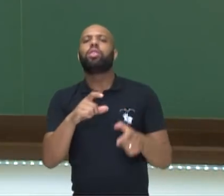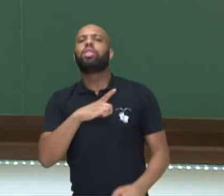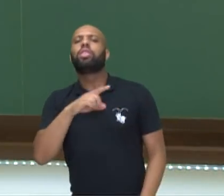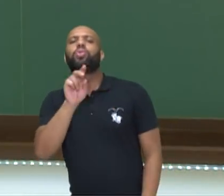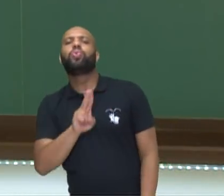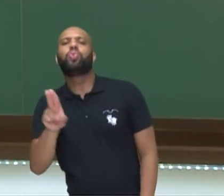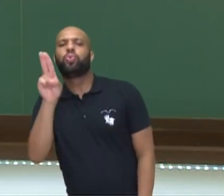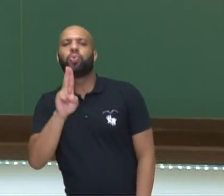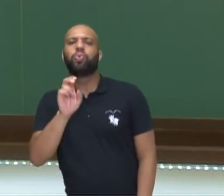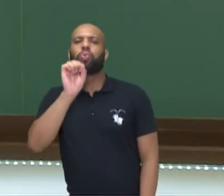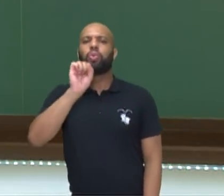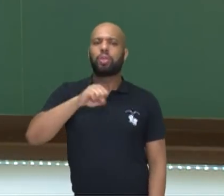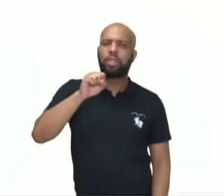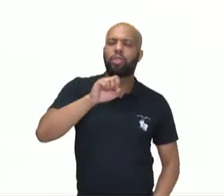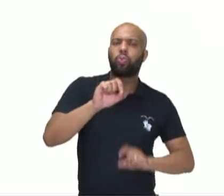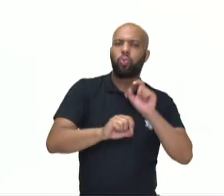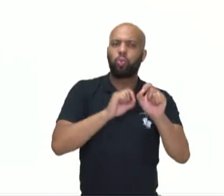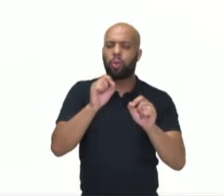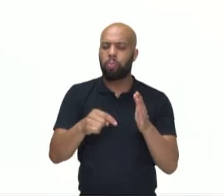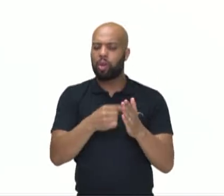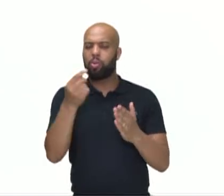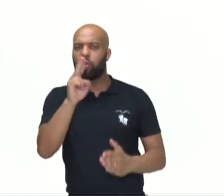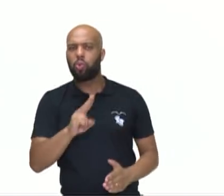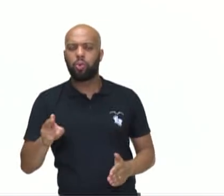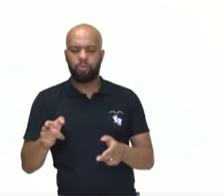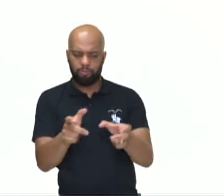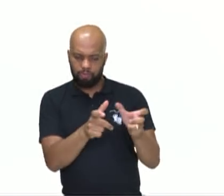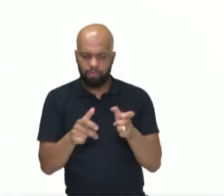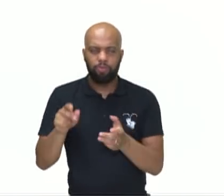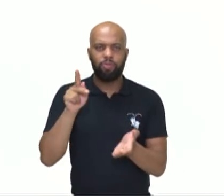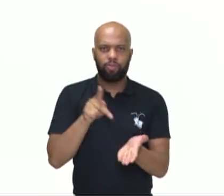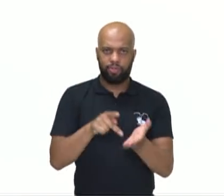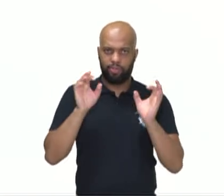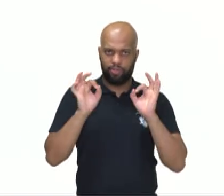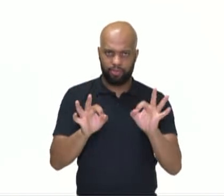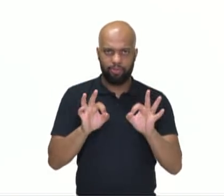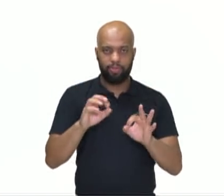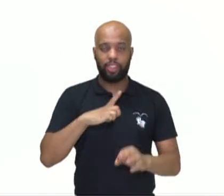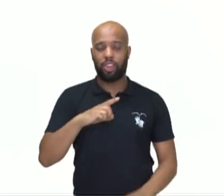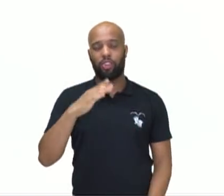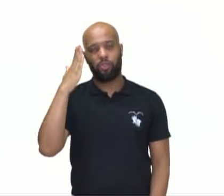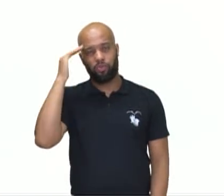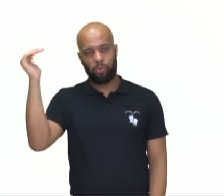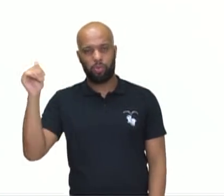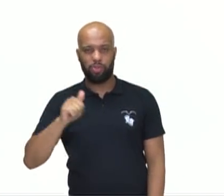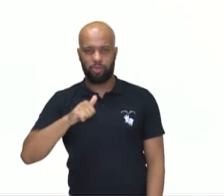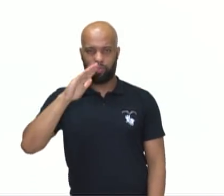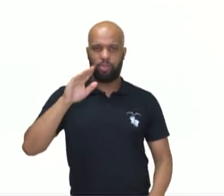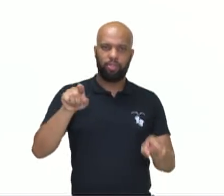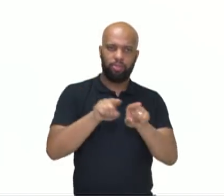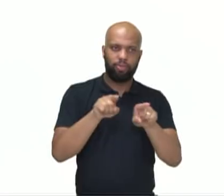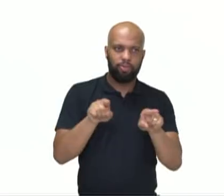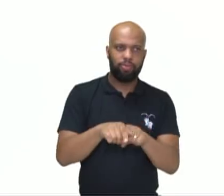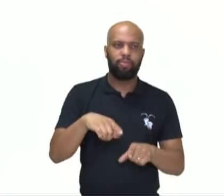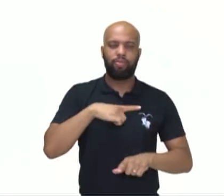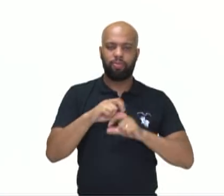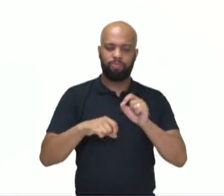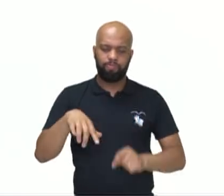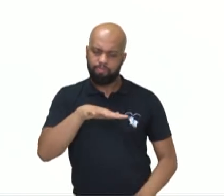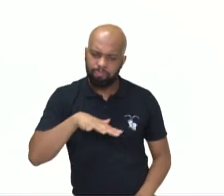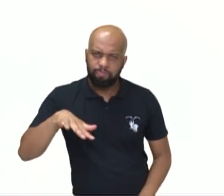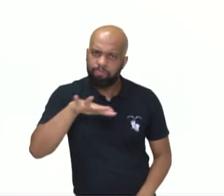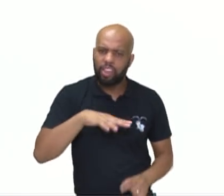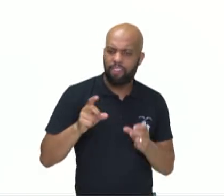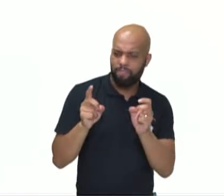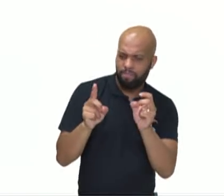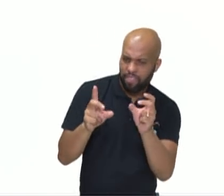uso? Claro que o primeiro uso é o uso dos games, é o mais conhecido, tá? O mercado de games hoje é